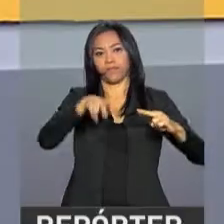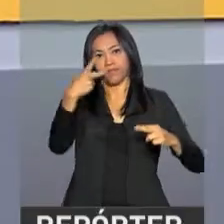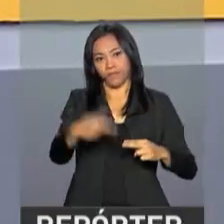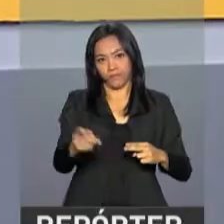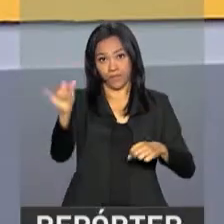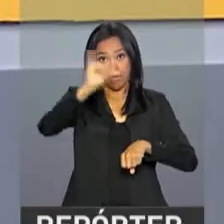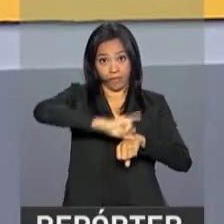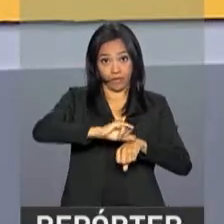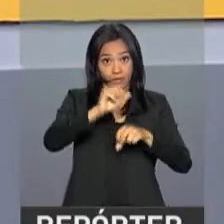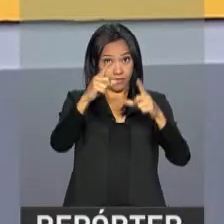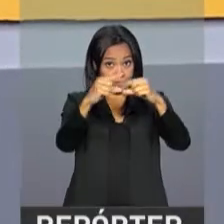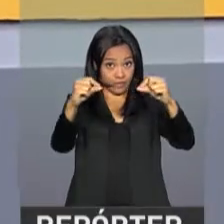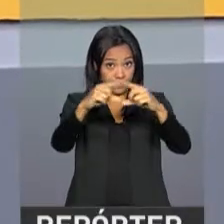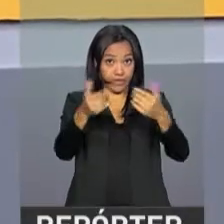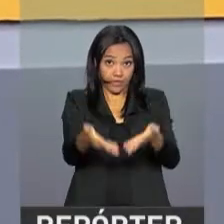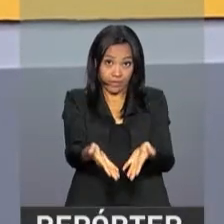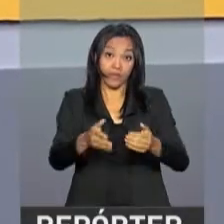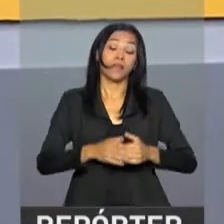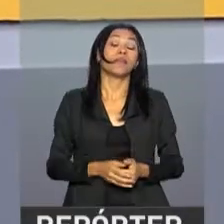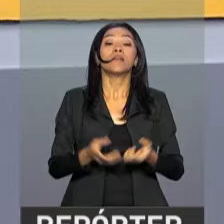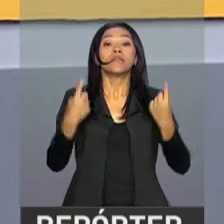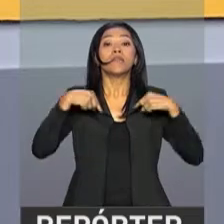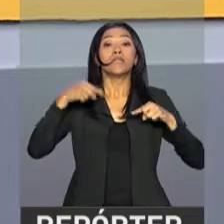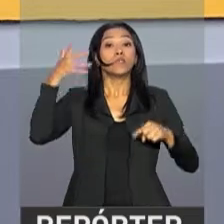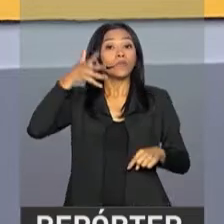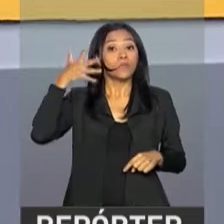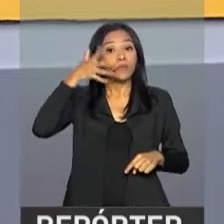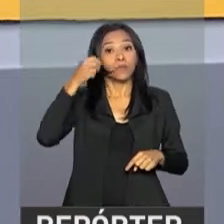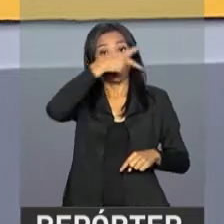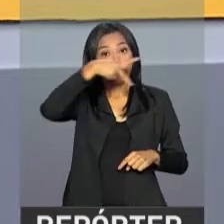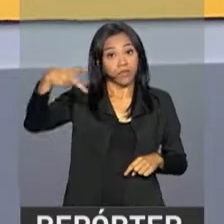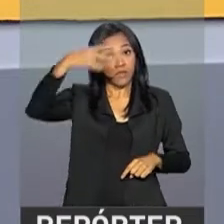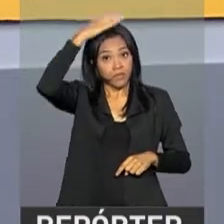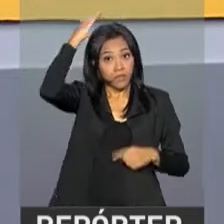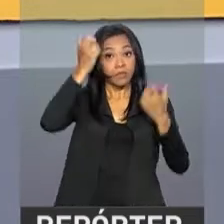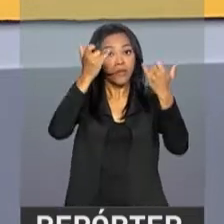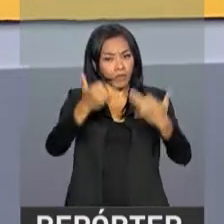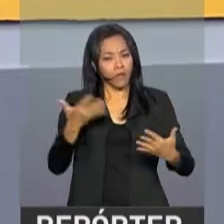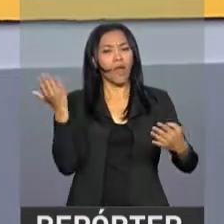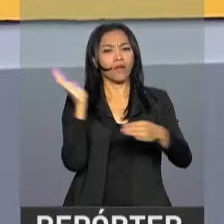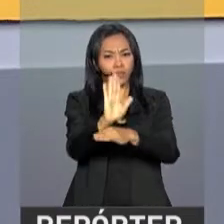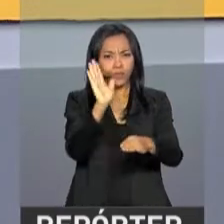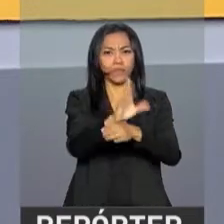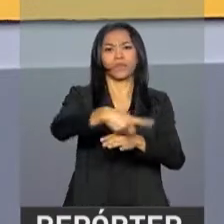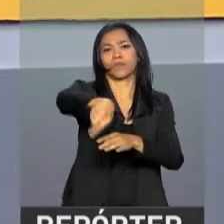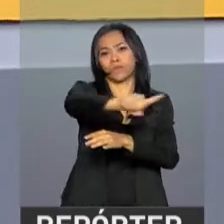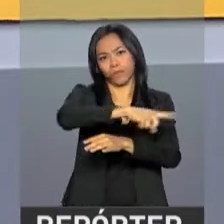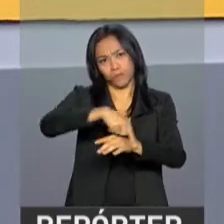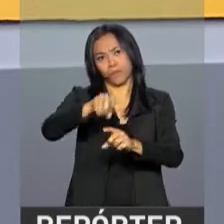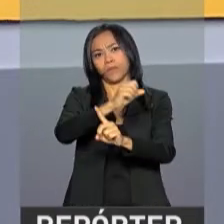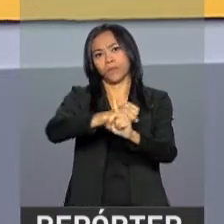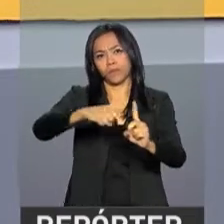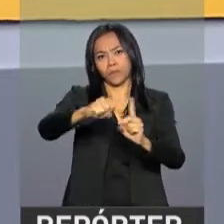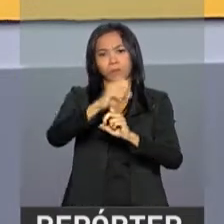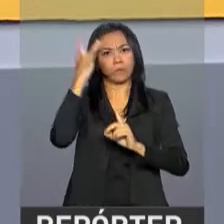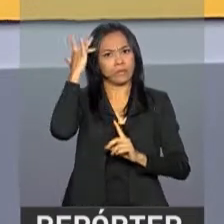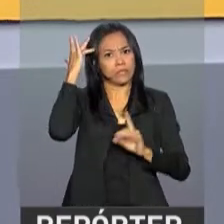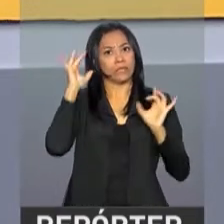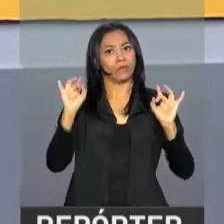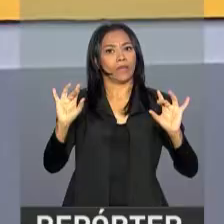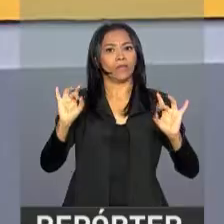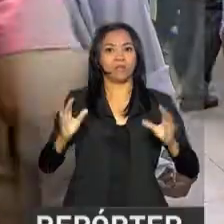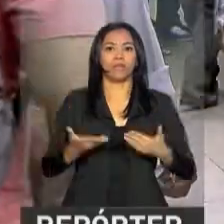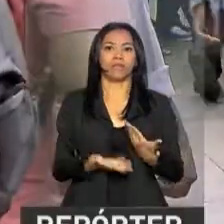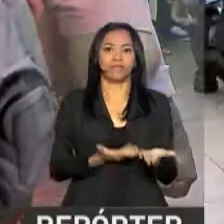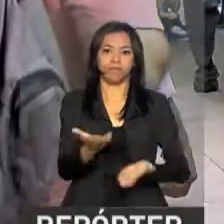durante o discurso o presidente afirmou que esse investimento atende à demanda da população por serviços públicos de qualidade